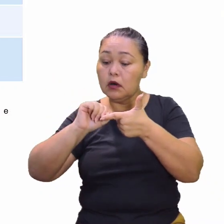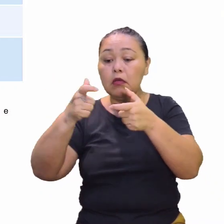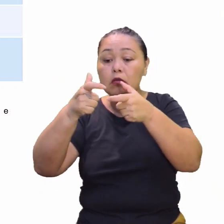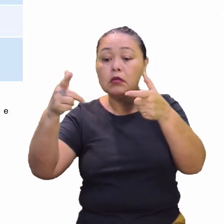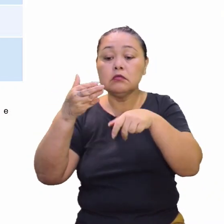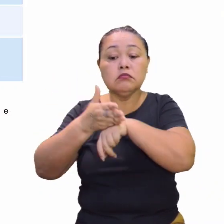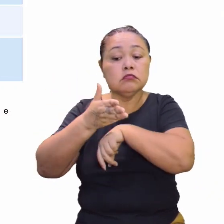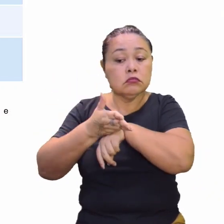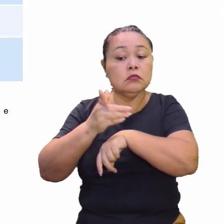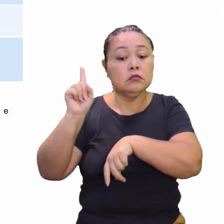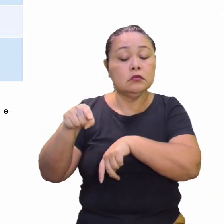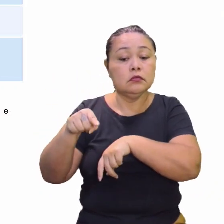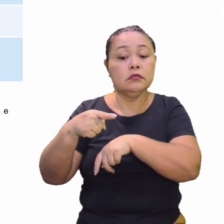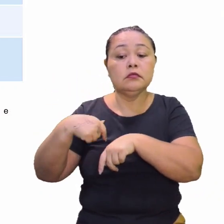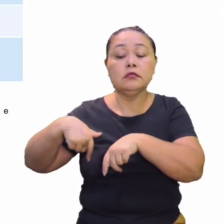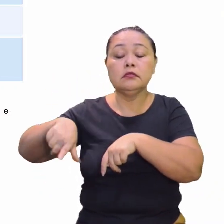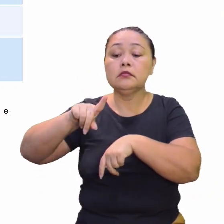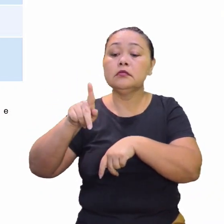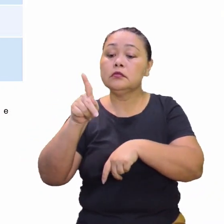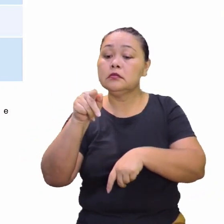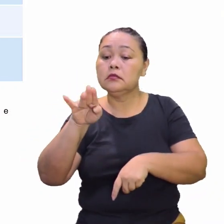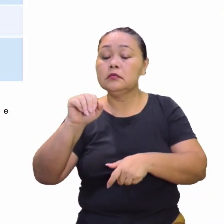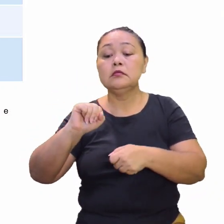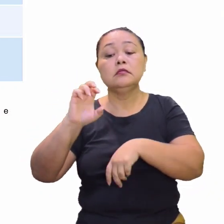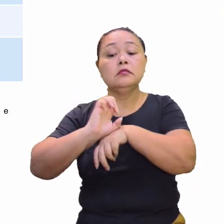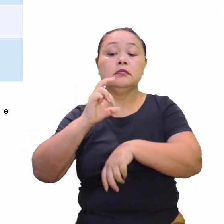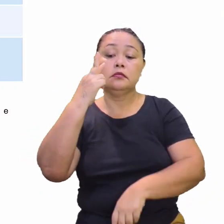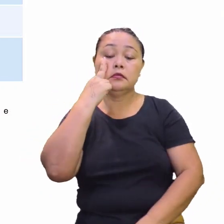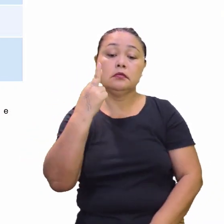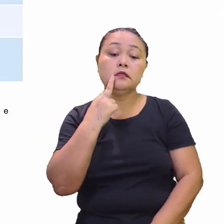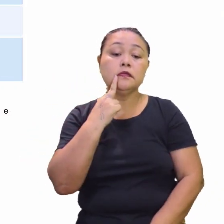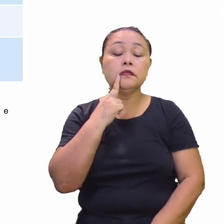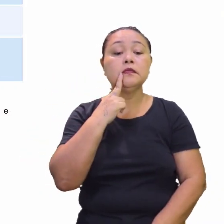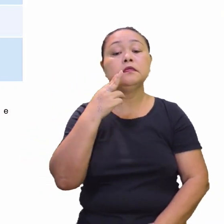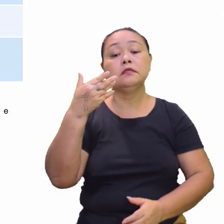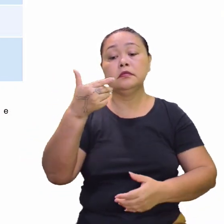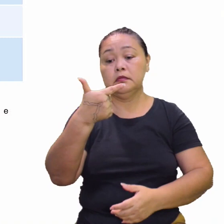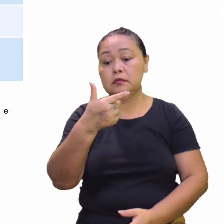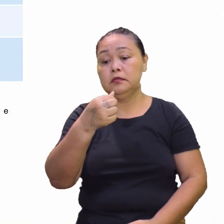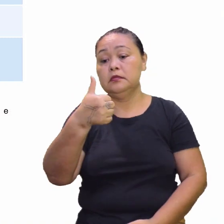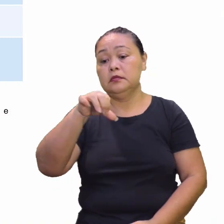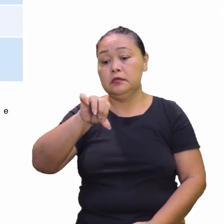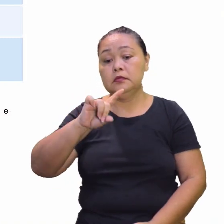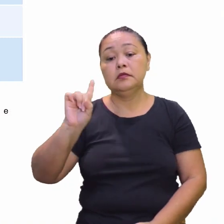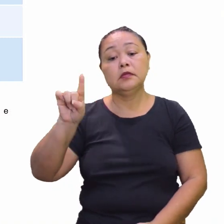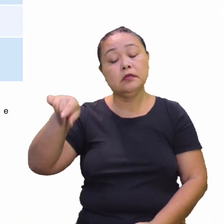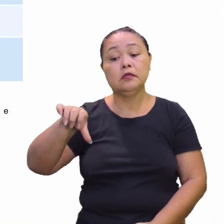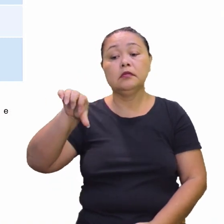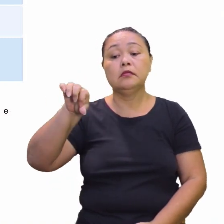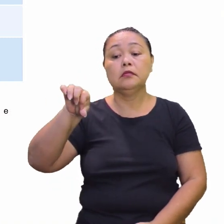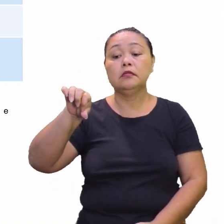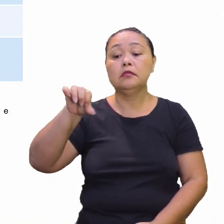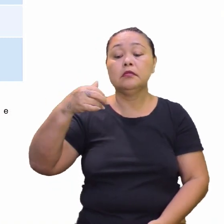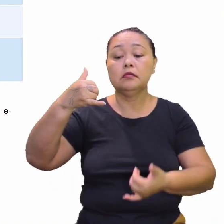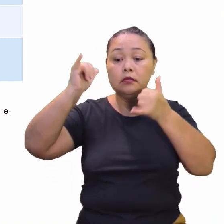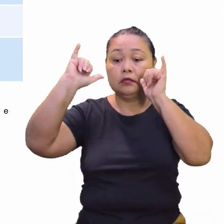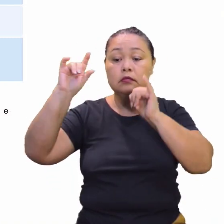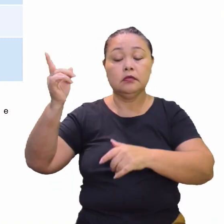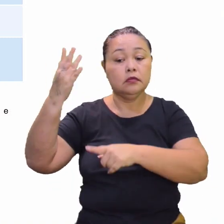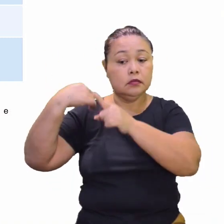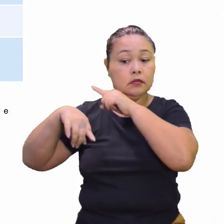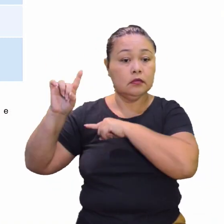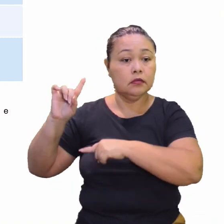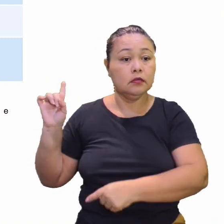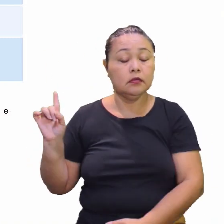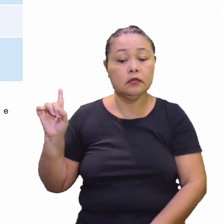gera a maior participação no valor bruto do PIB de Rondônia, com base em 2019, foi a pecuária. Não, Rogério, então volta ali,